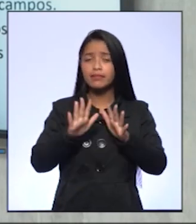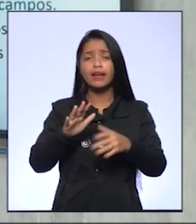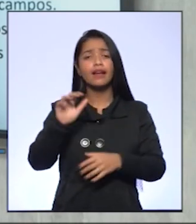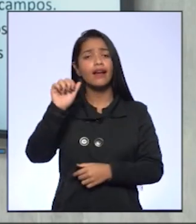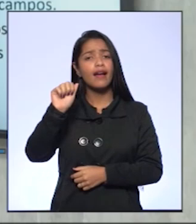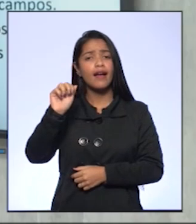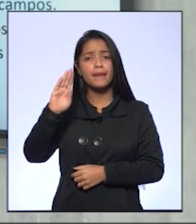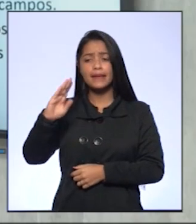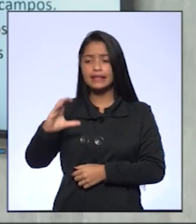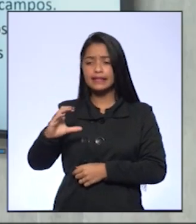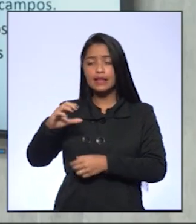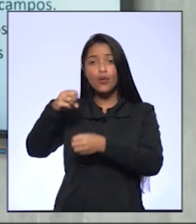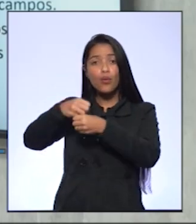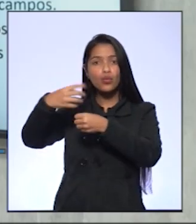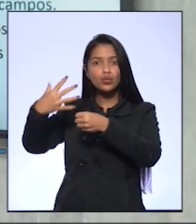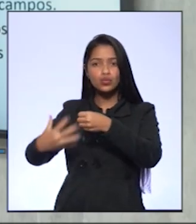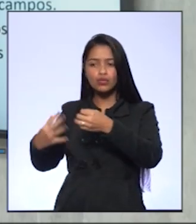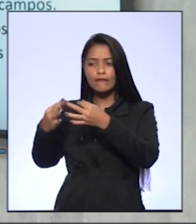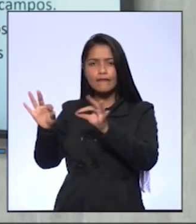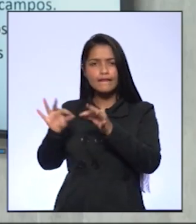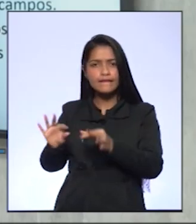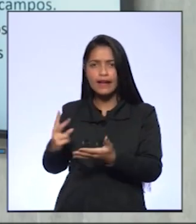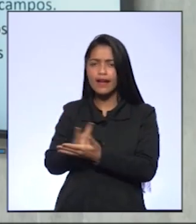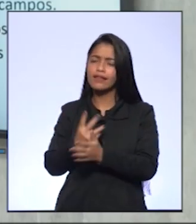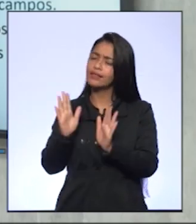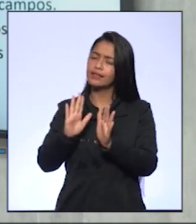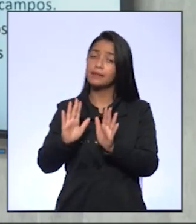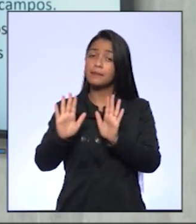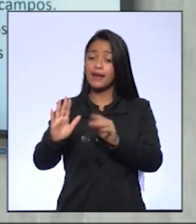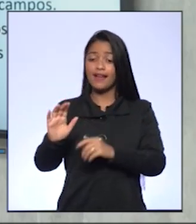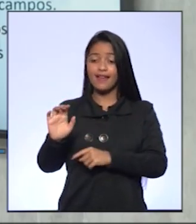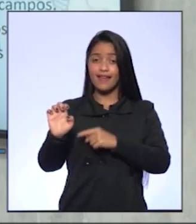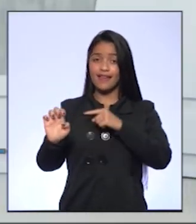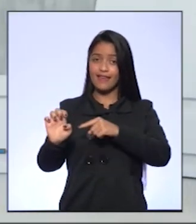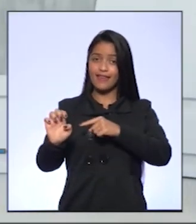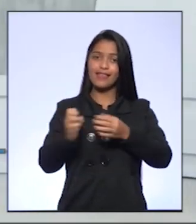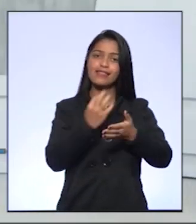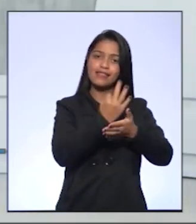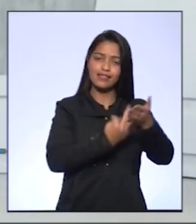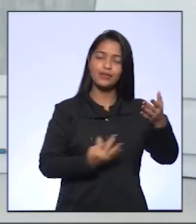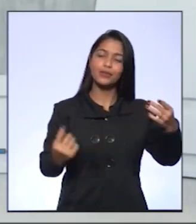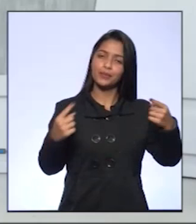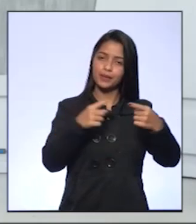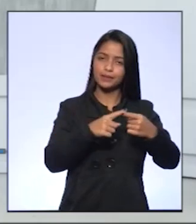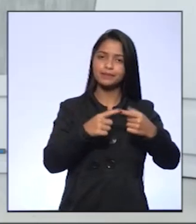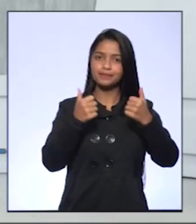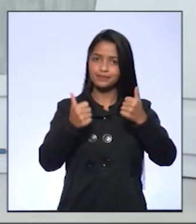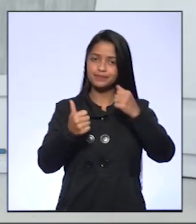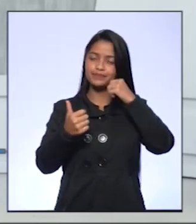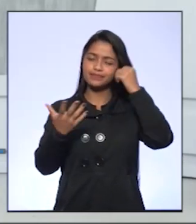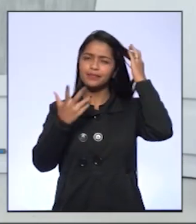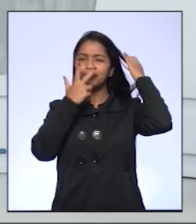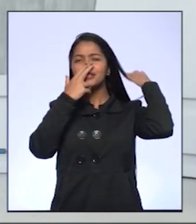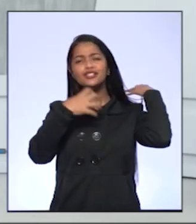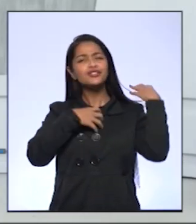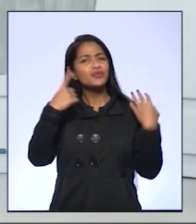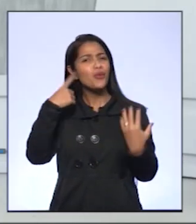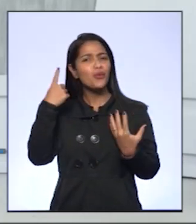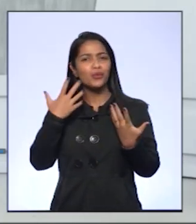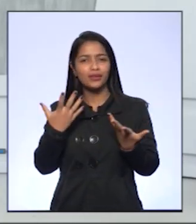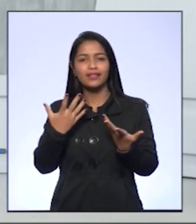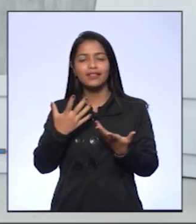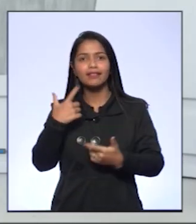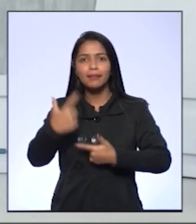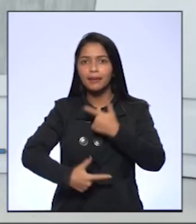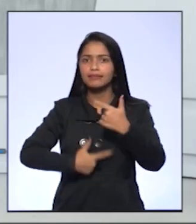erradas de conteúdo, mas a que tem relação com o texto é aí. Gente... Doido, né? Doido, é um trabalho árduo e